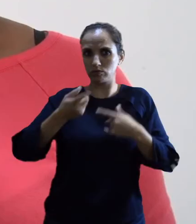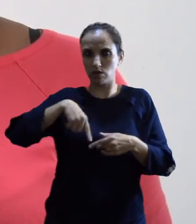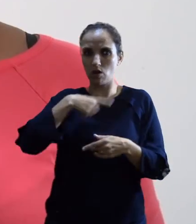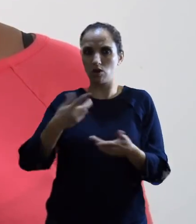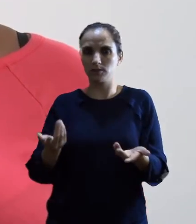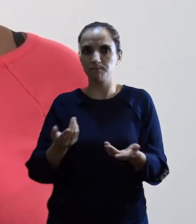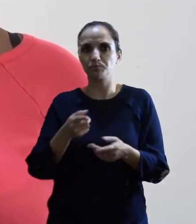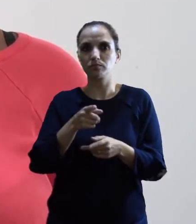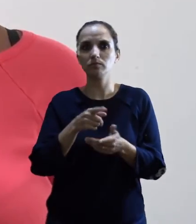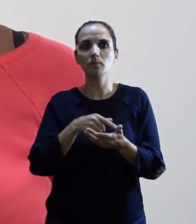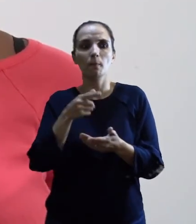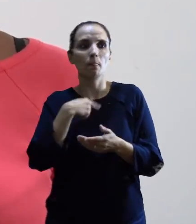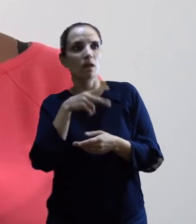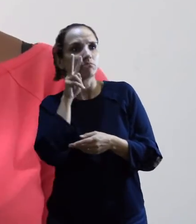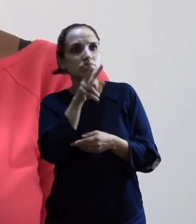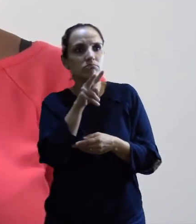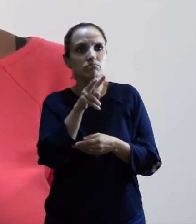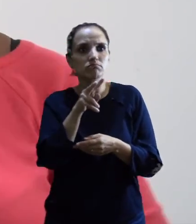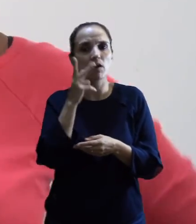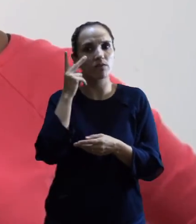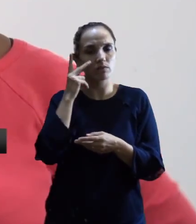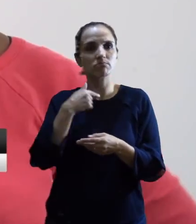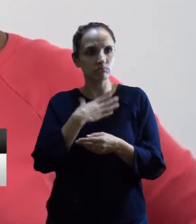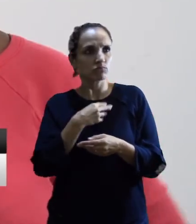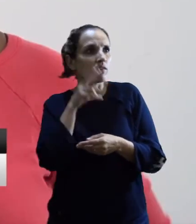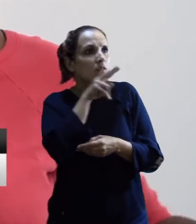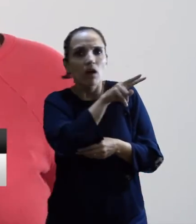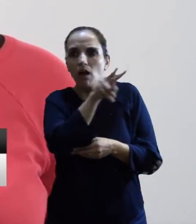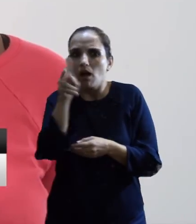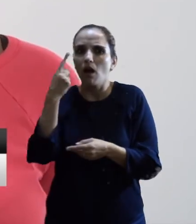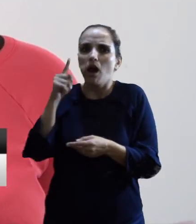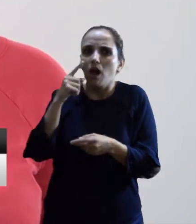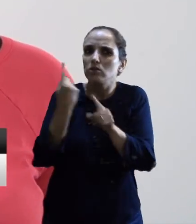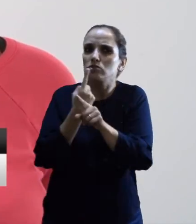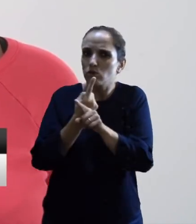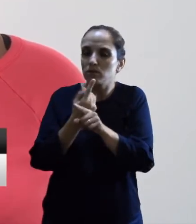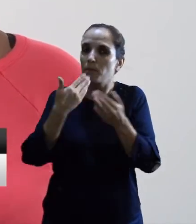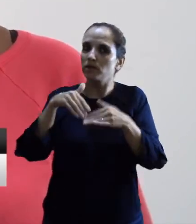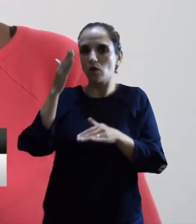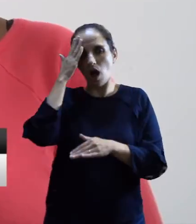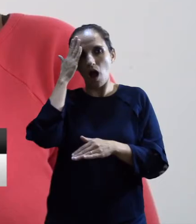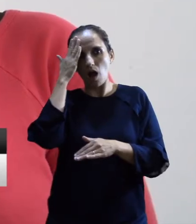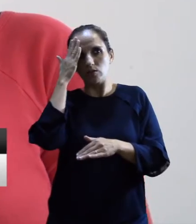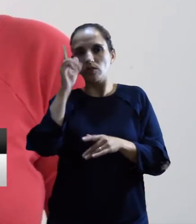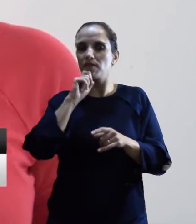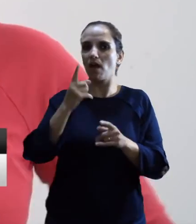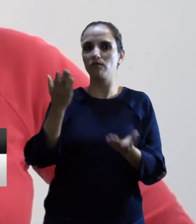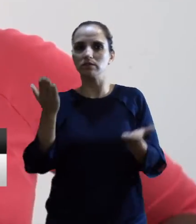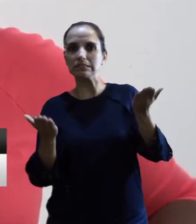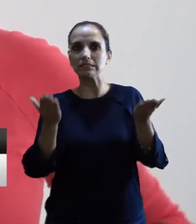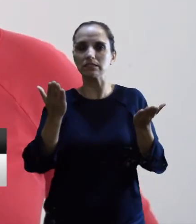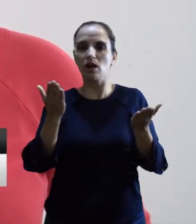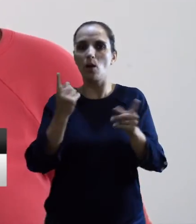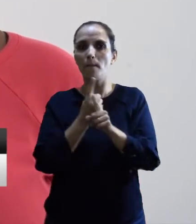vítima. Eu sei que nós, nesta etapa da vida, nós gostamos de conhecer e experimentar coisas, mas acho que há que ter um